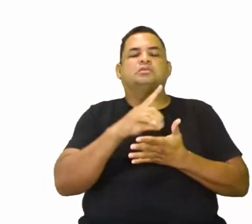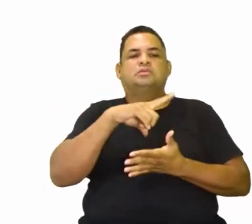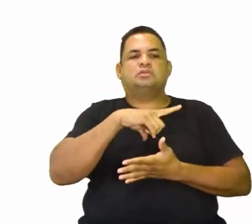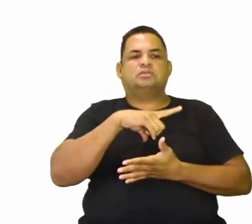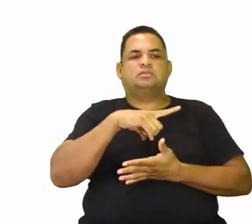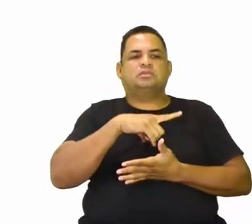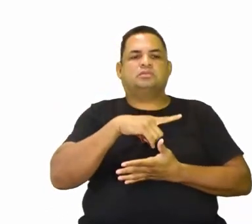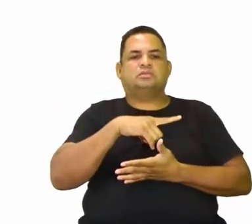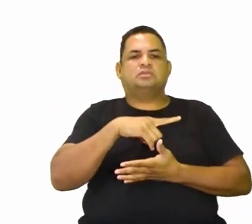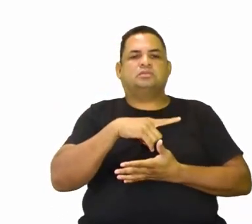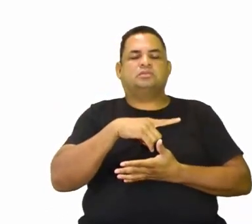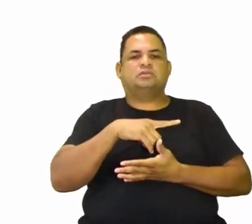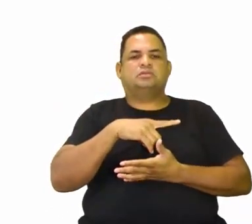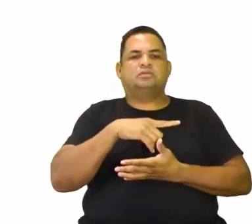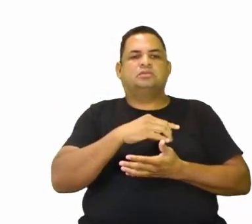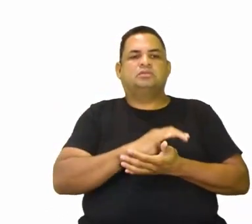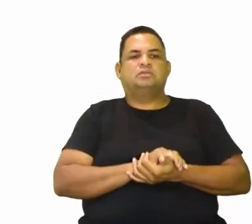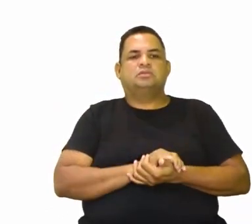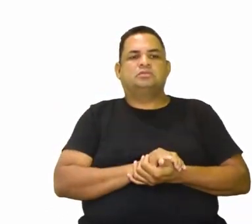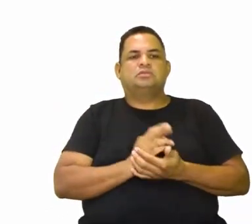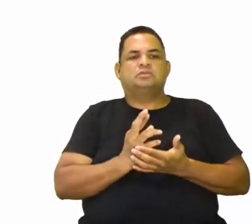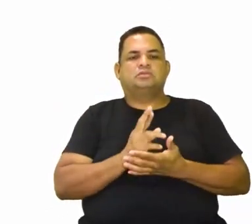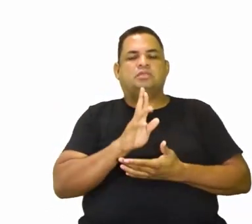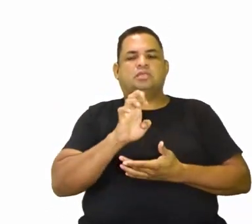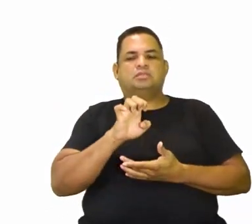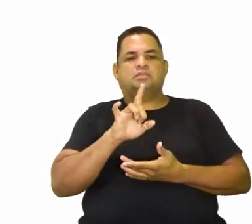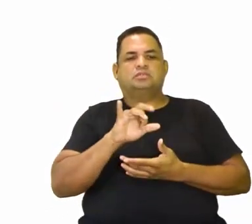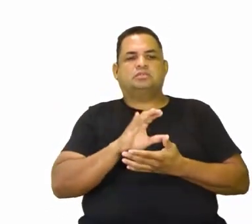ter do lado dos reagentes, ó,